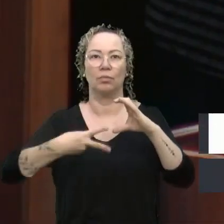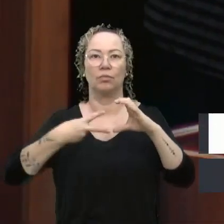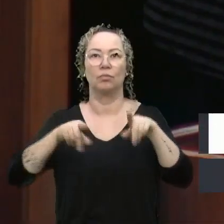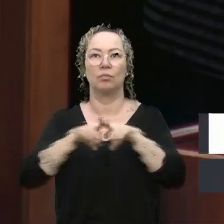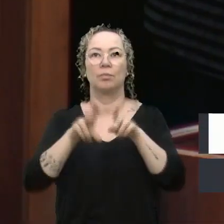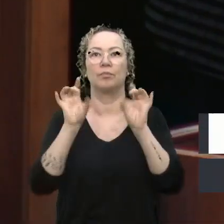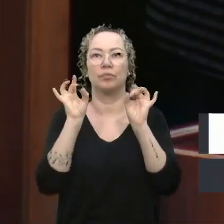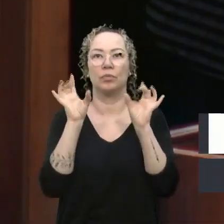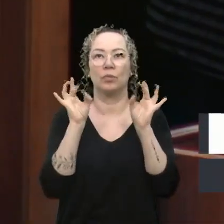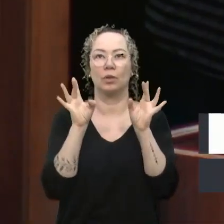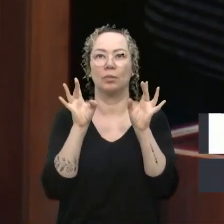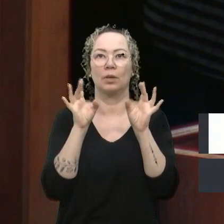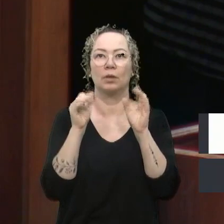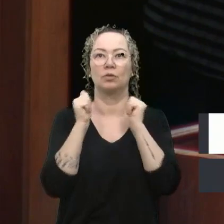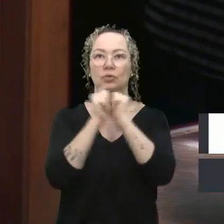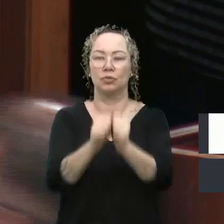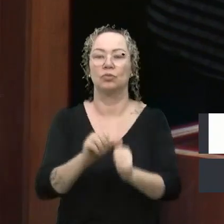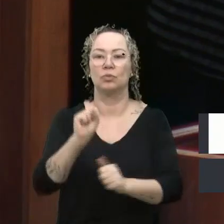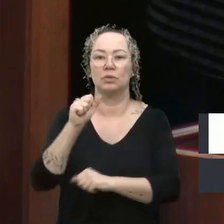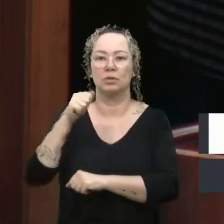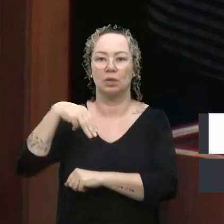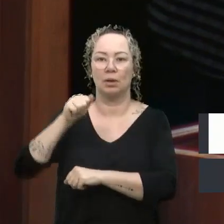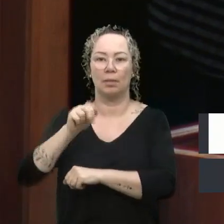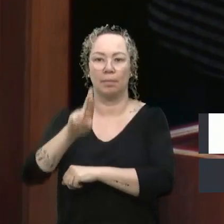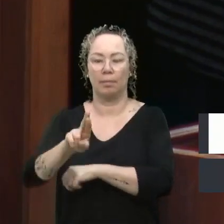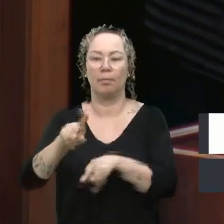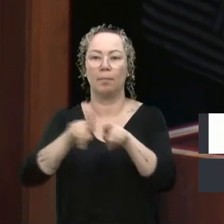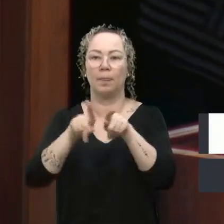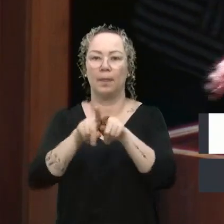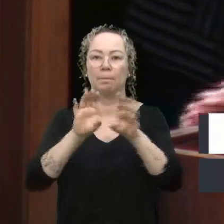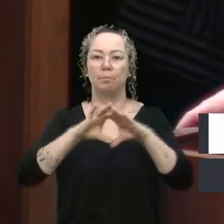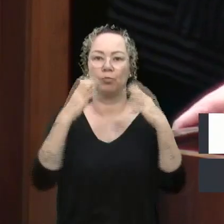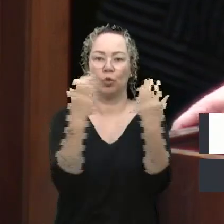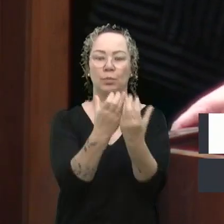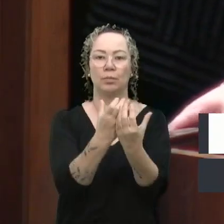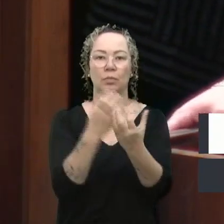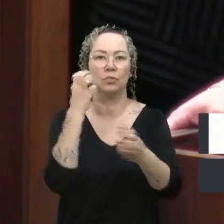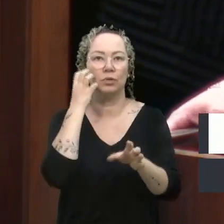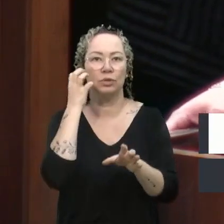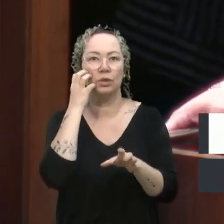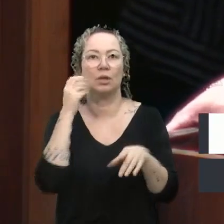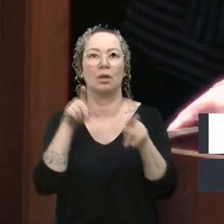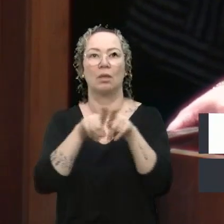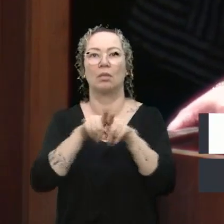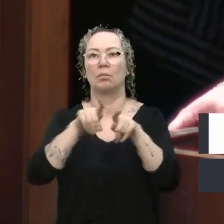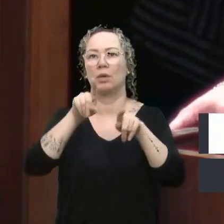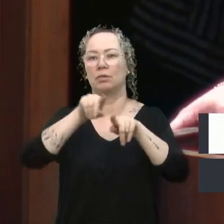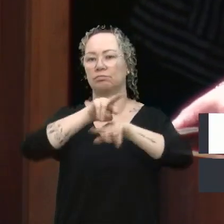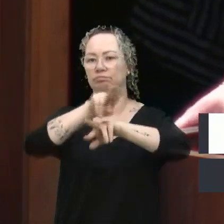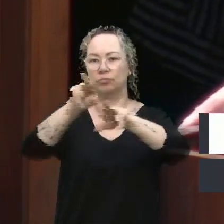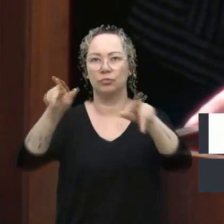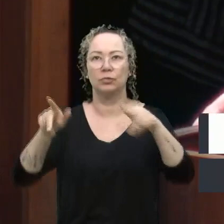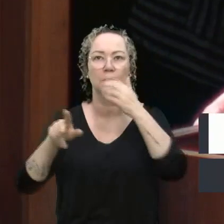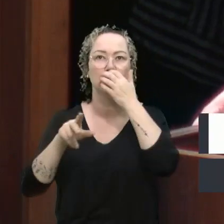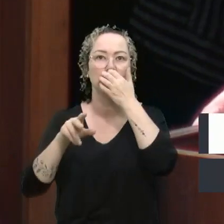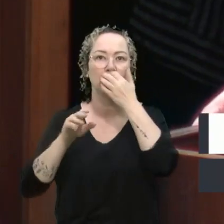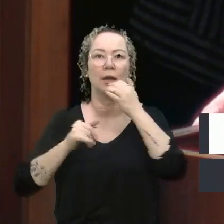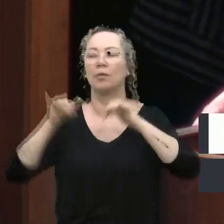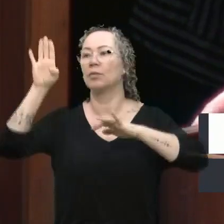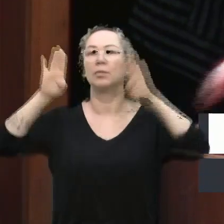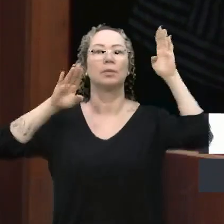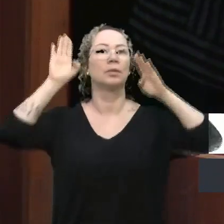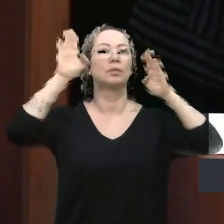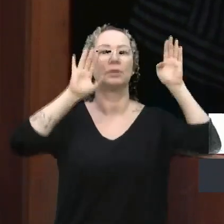da SAMAR, da comunidade de Anarrec, enfim, uma parte, vereador. Diversos... E já lhe concedo, uma parte, vereador já lhe